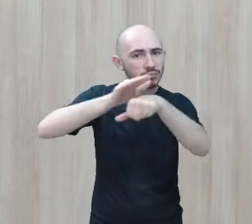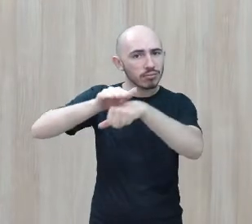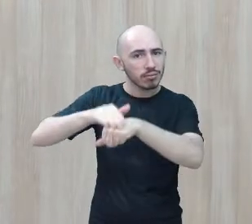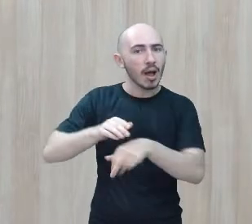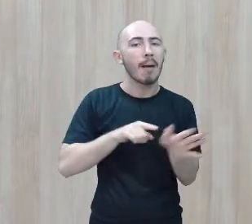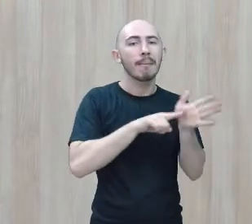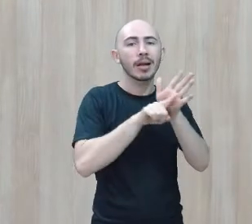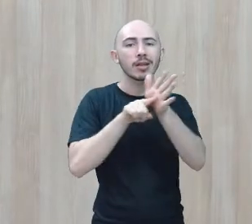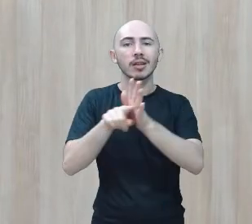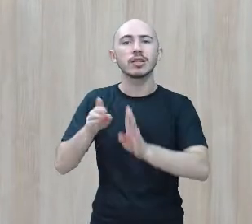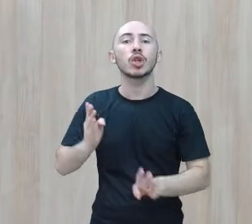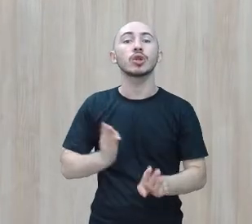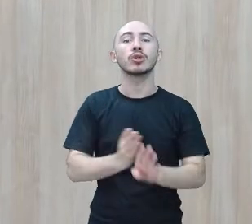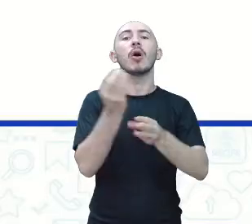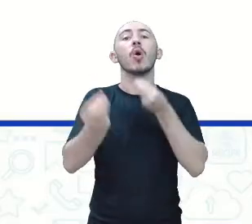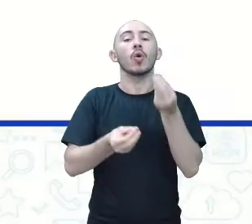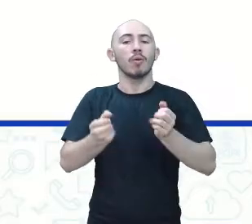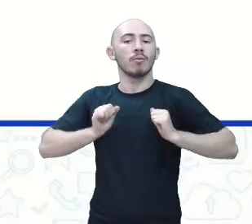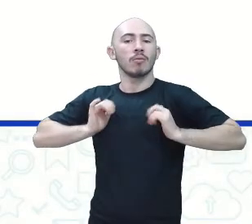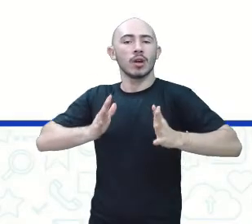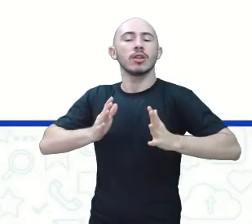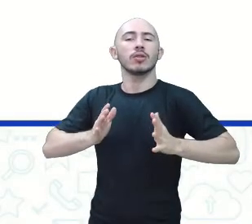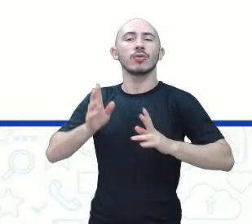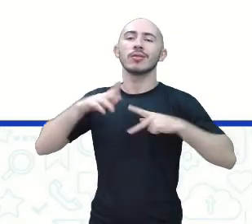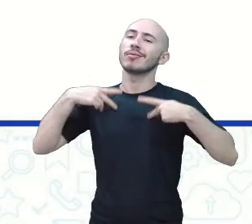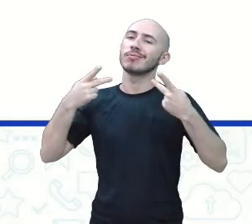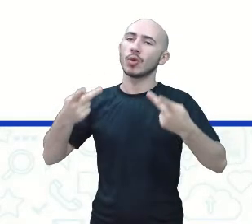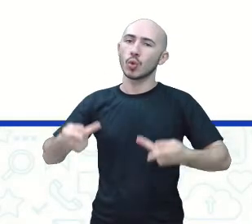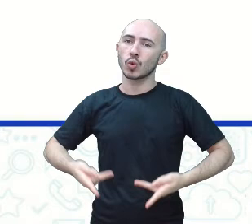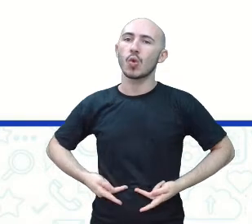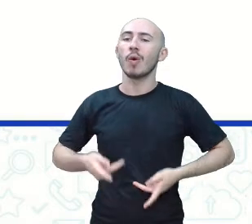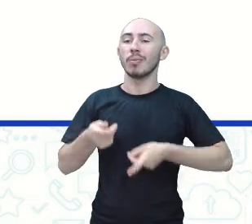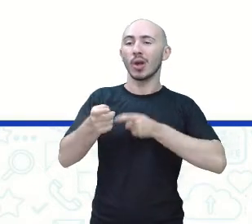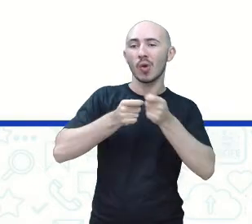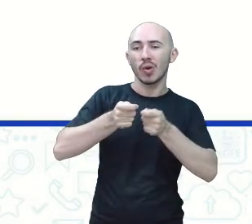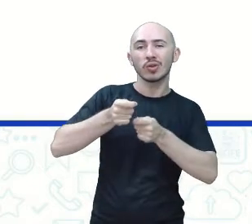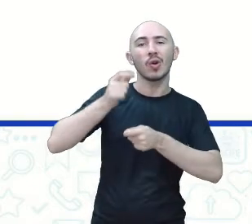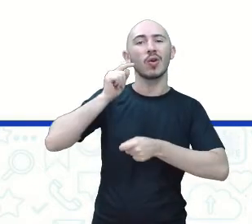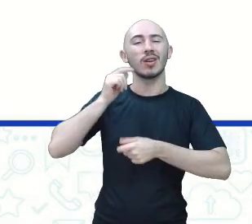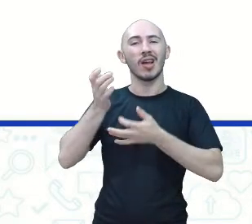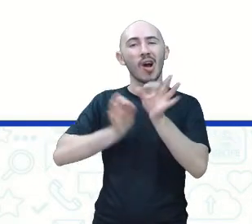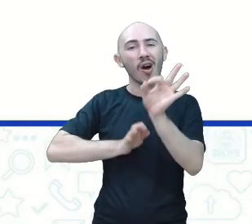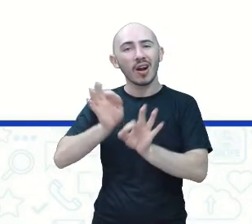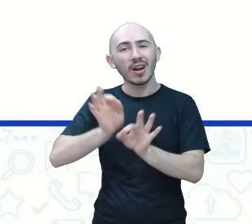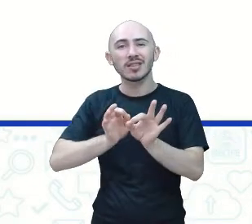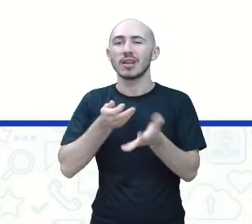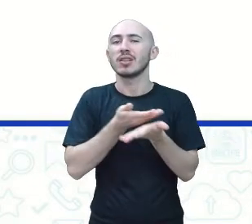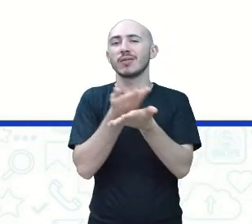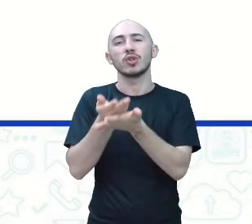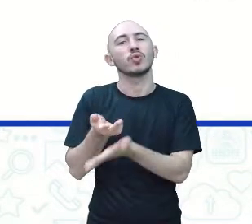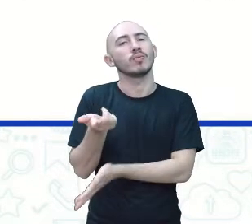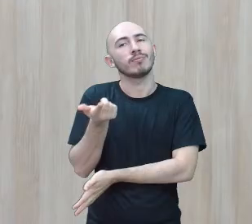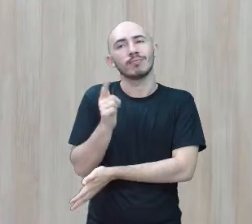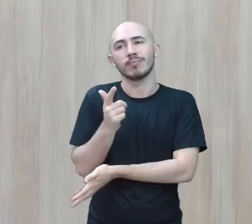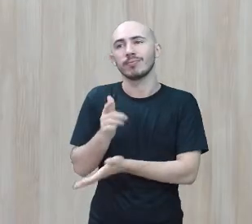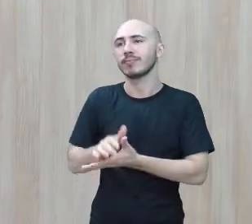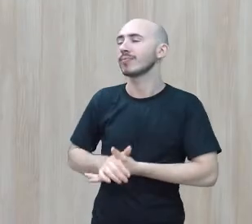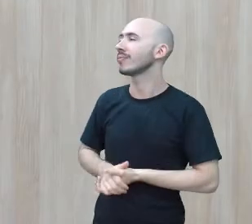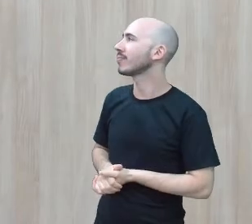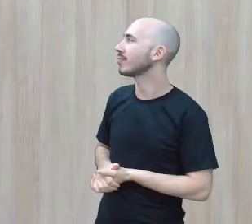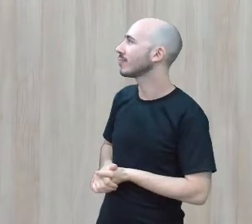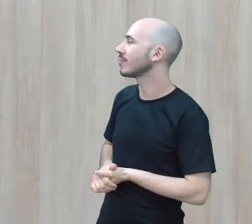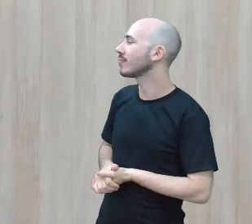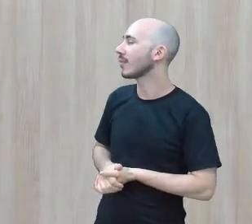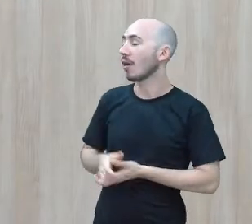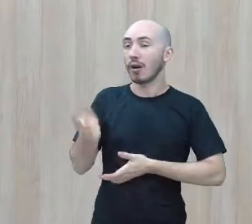descobrir a questão do homem, a falta de planejamento, a falta de estudo em relação a ele. Pesquisar